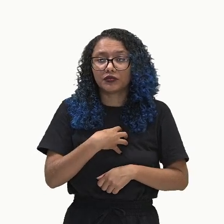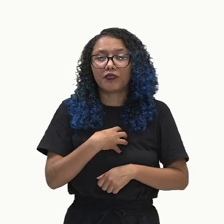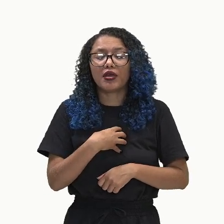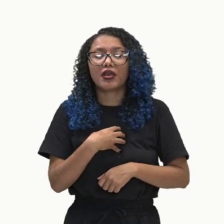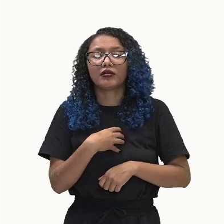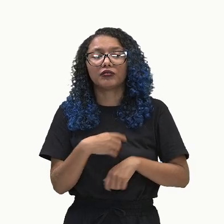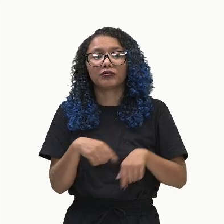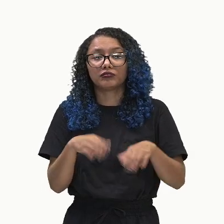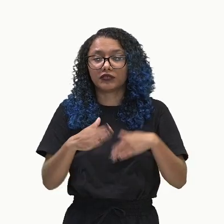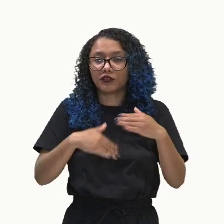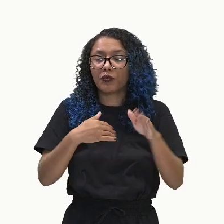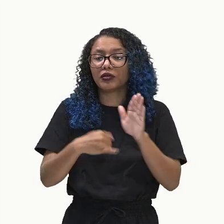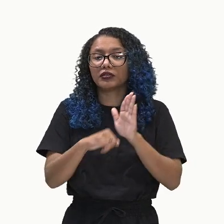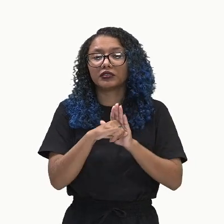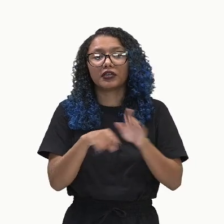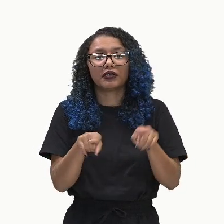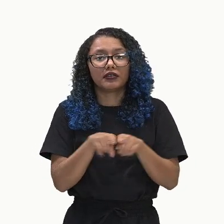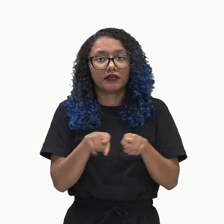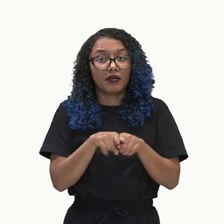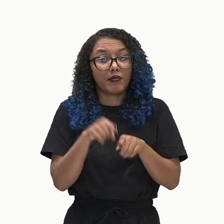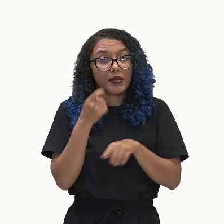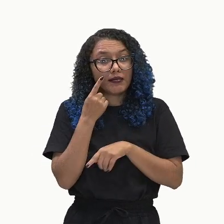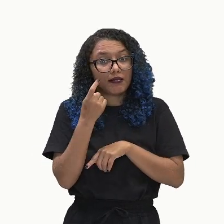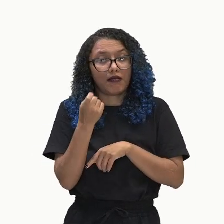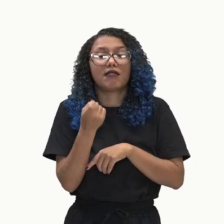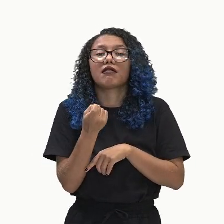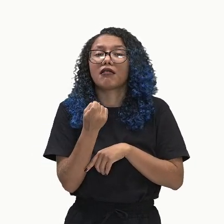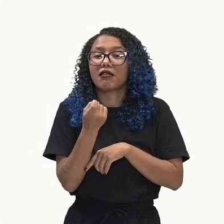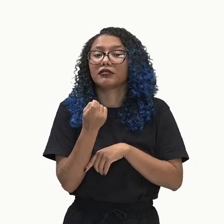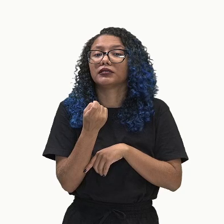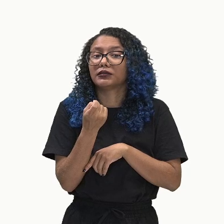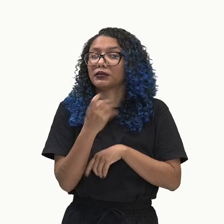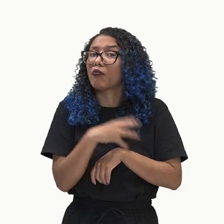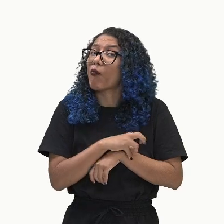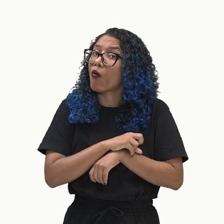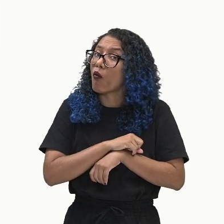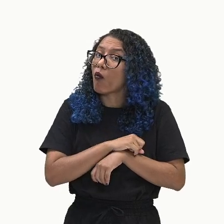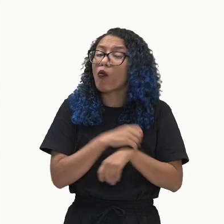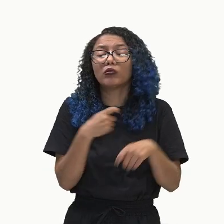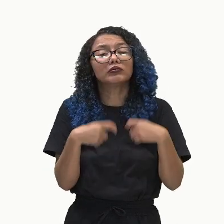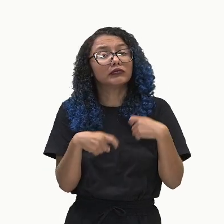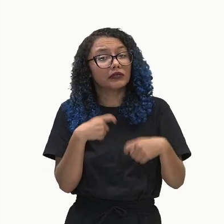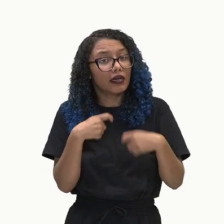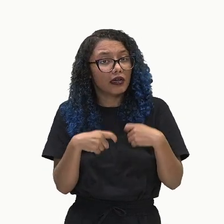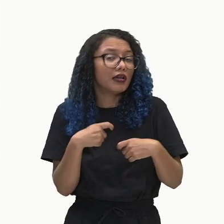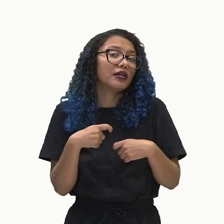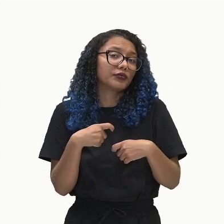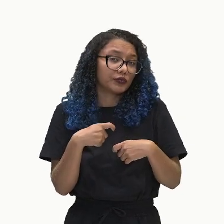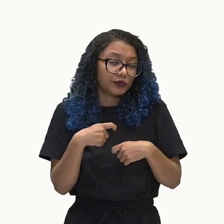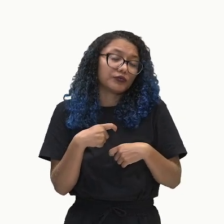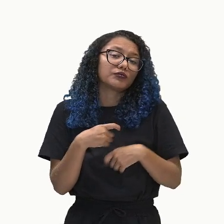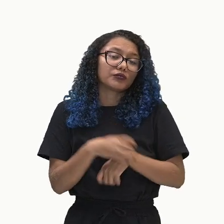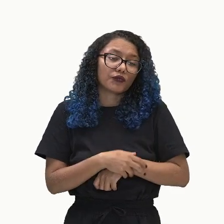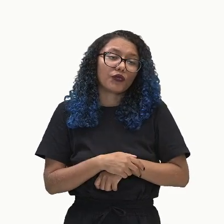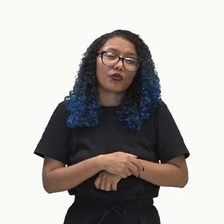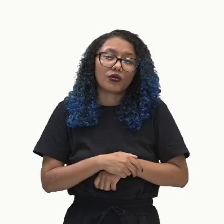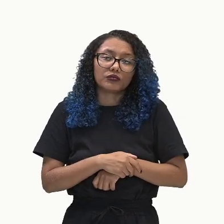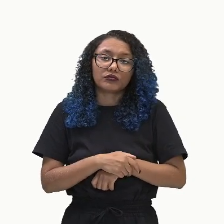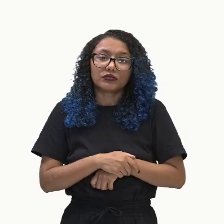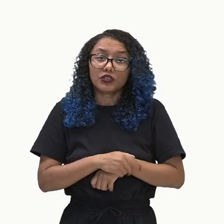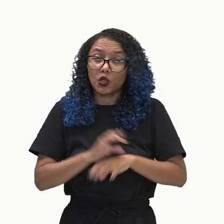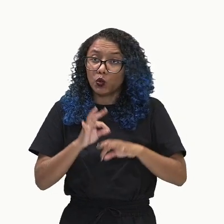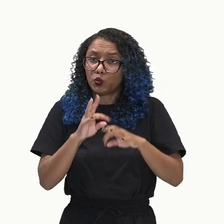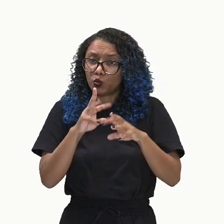românticos sexuais. Então, todos esses aí está relacionado à puberdade,